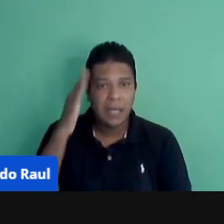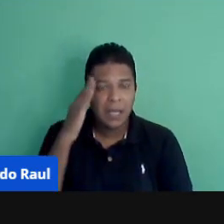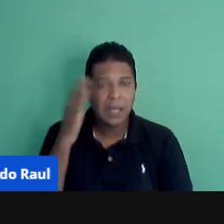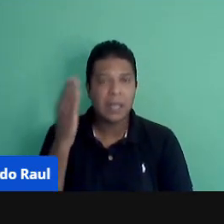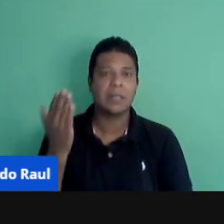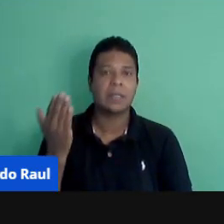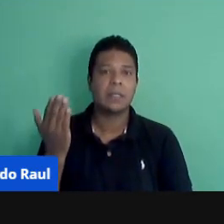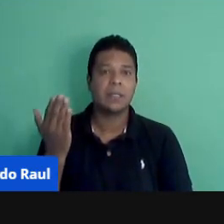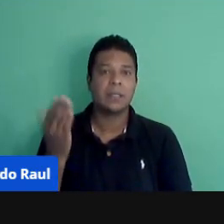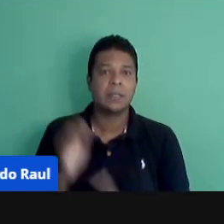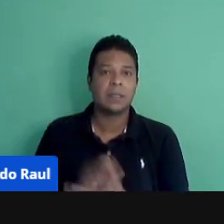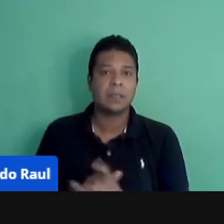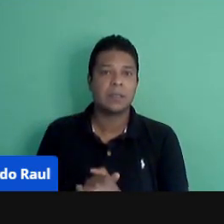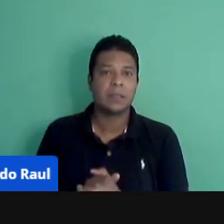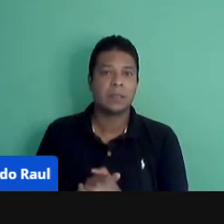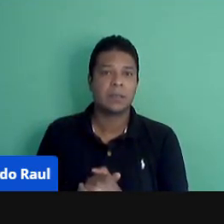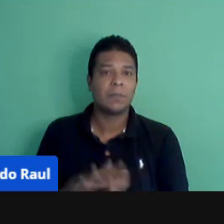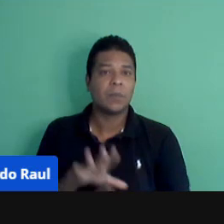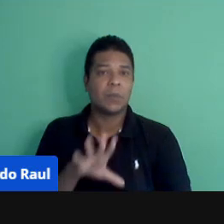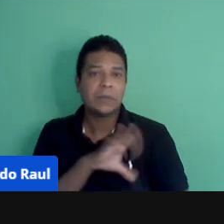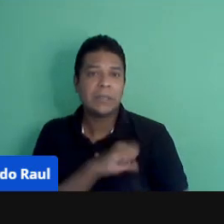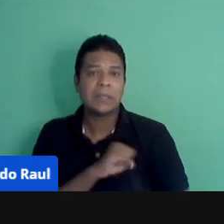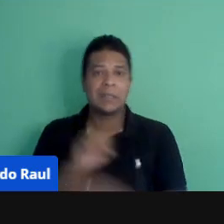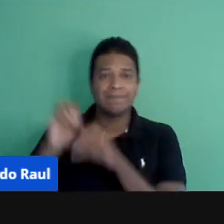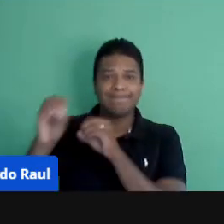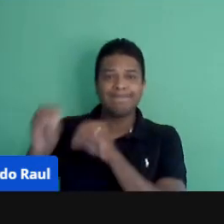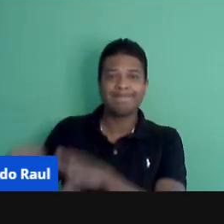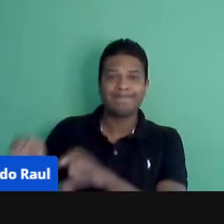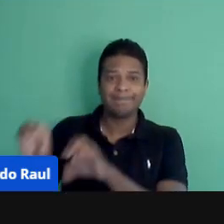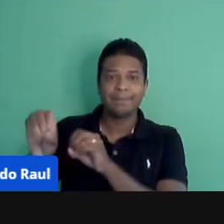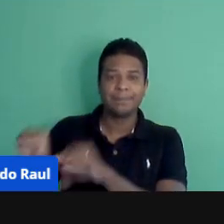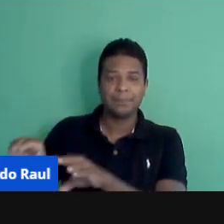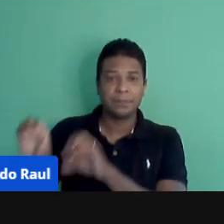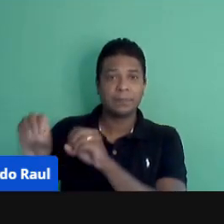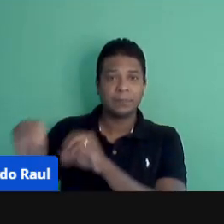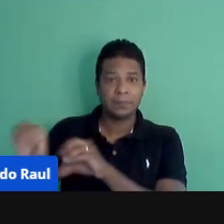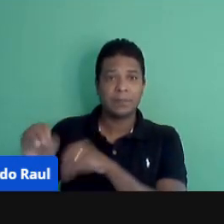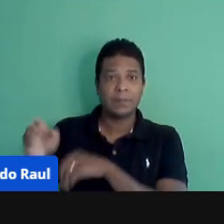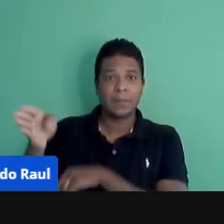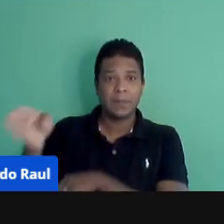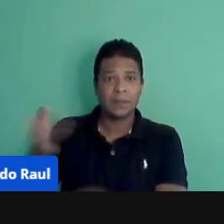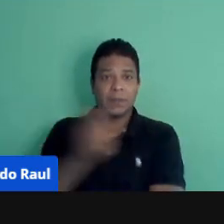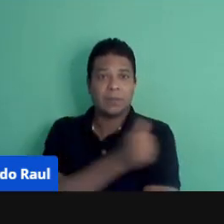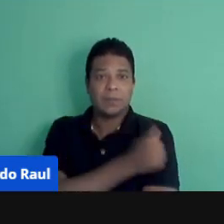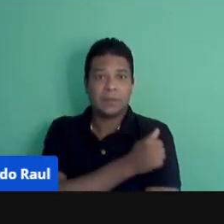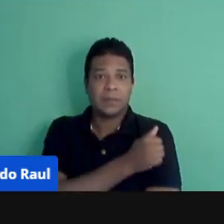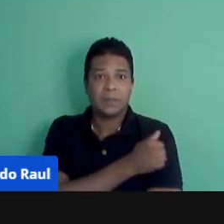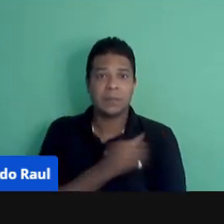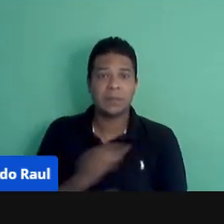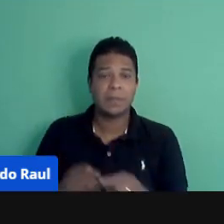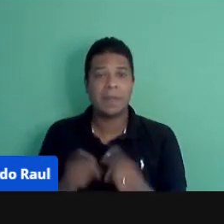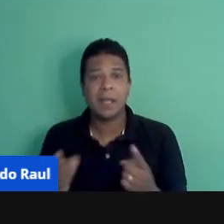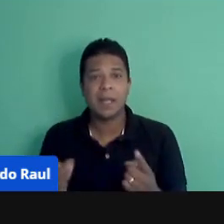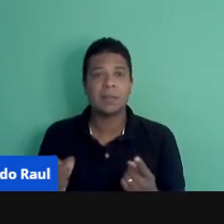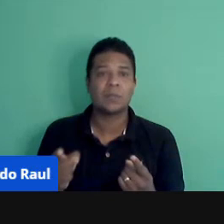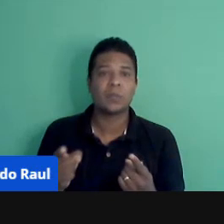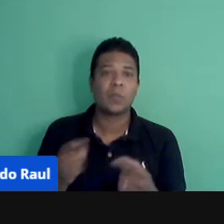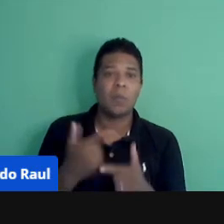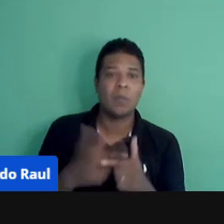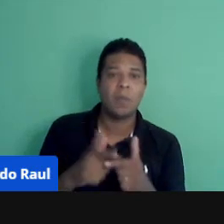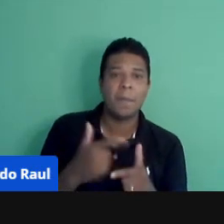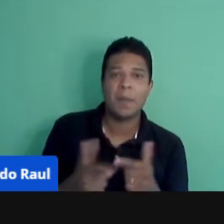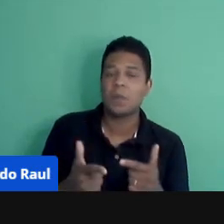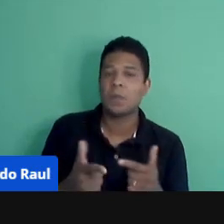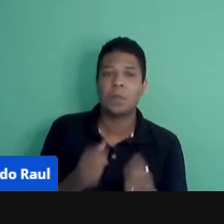que é aquela questão, olha, eu gostaria de ensinar para aquele estudante, né, mas por algum motivo a gente não consegue